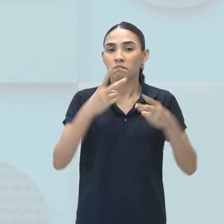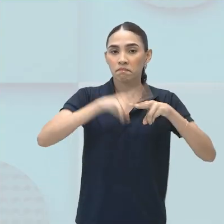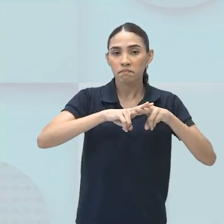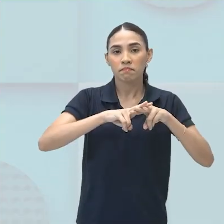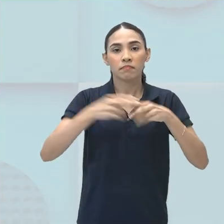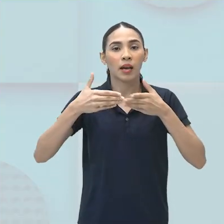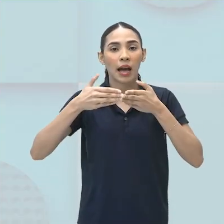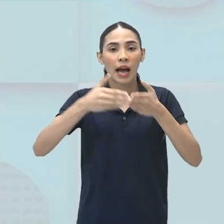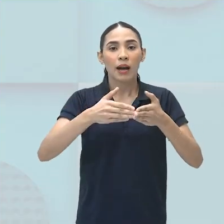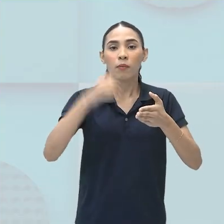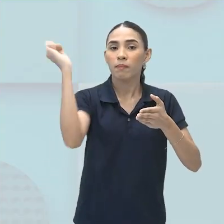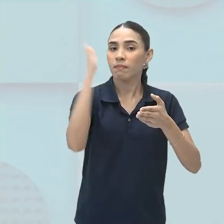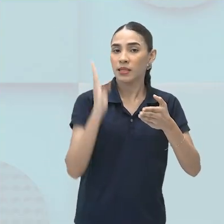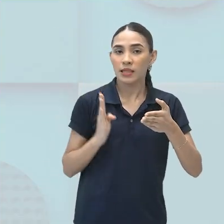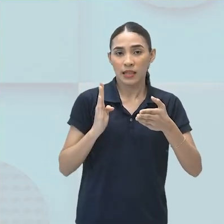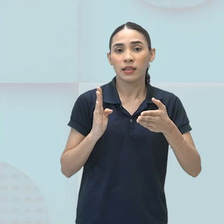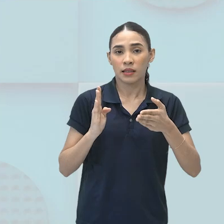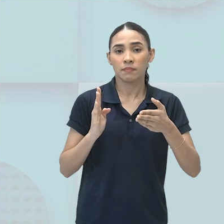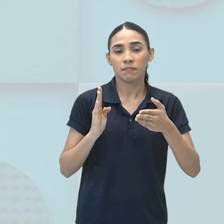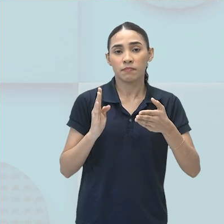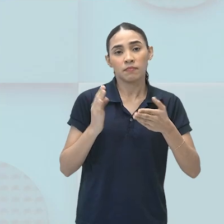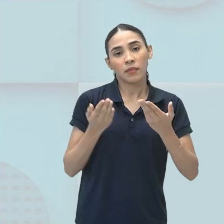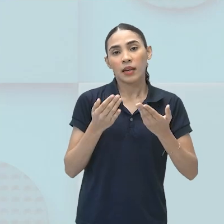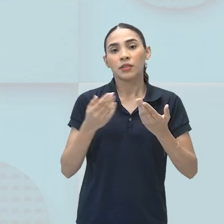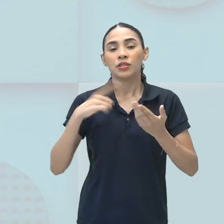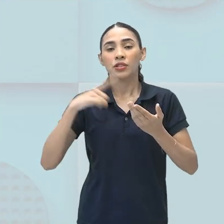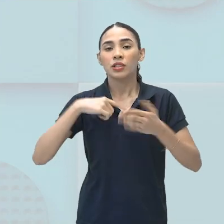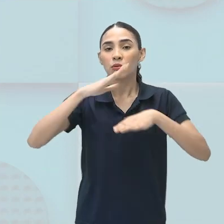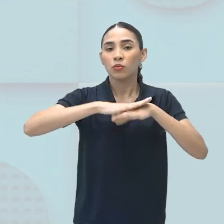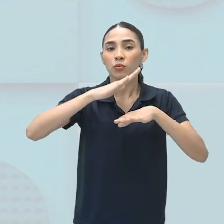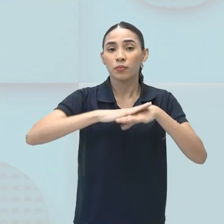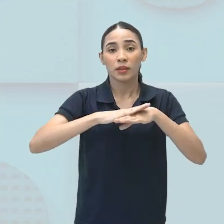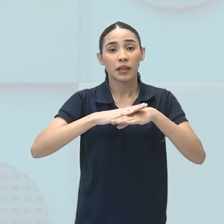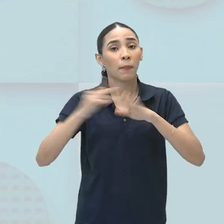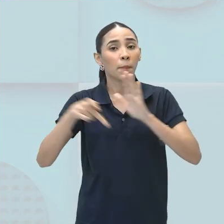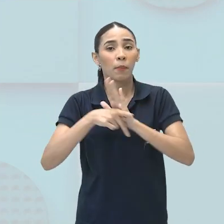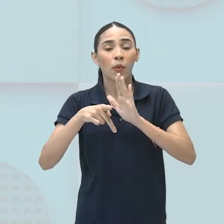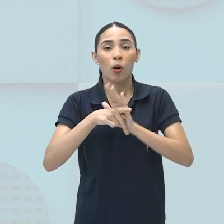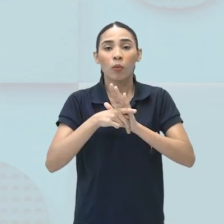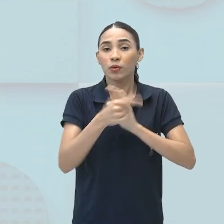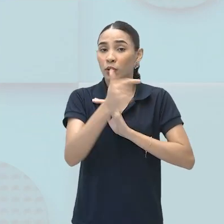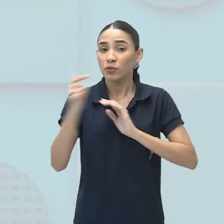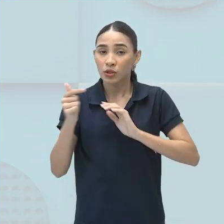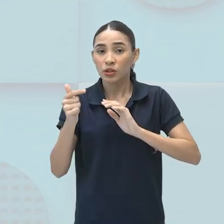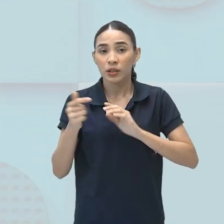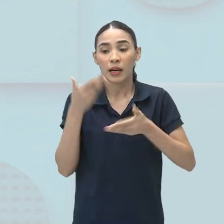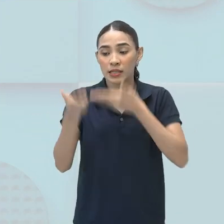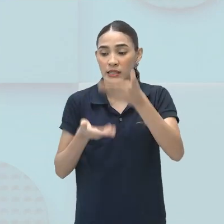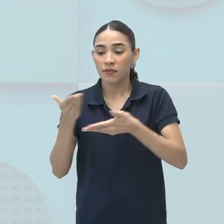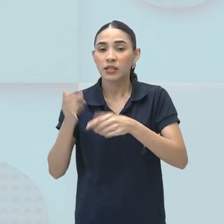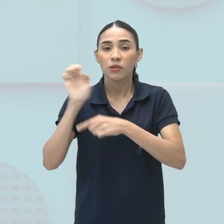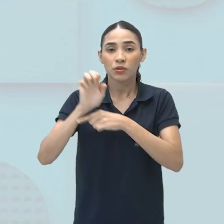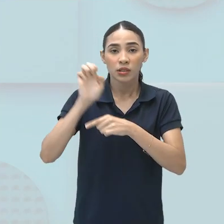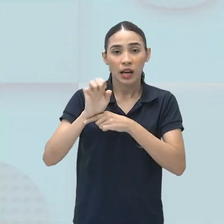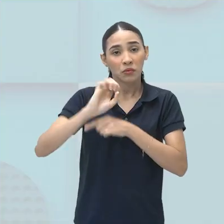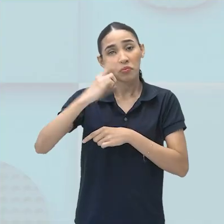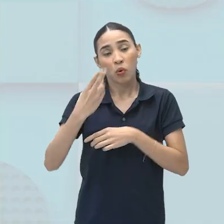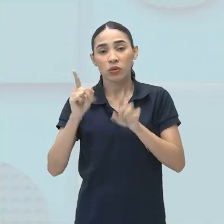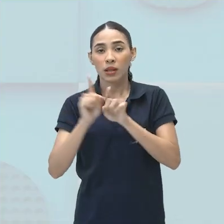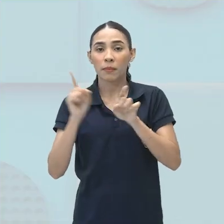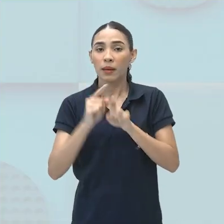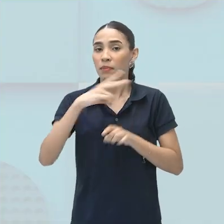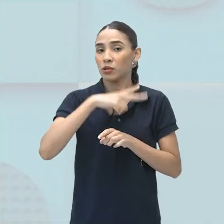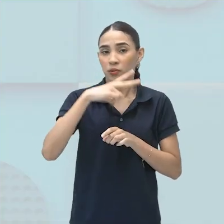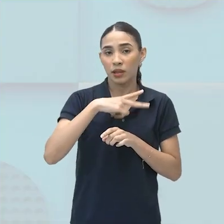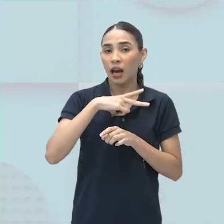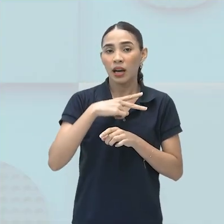em águas brasileiras, eles ficavam sob a tutela estatal e deviam prestar serviços ao Estado ou a